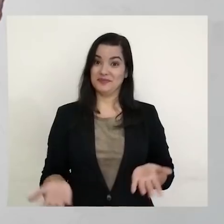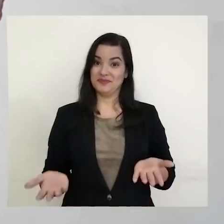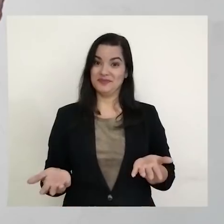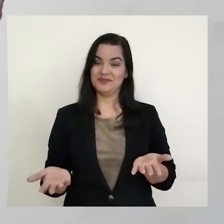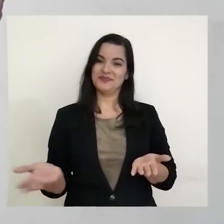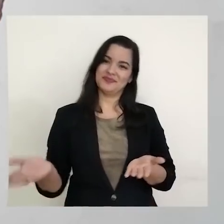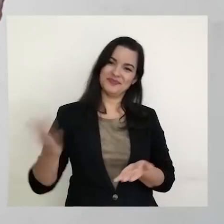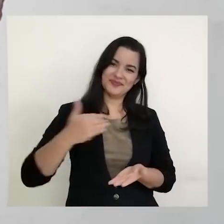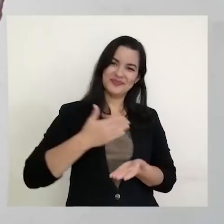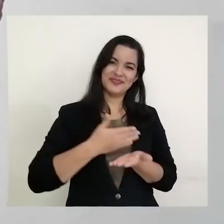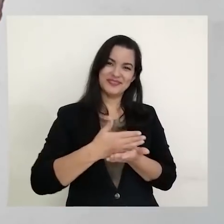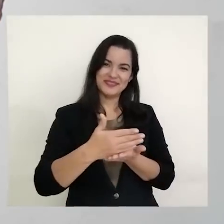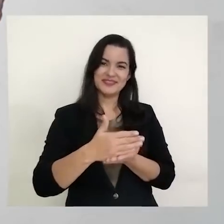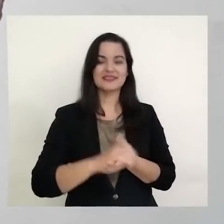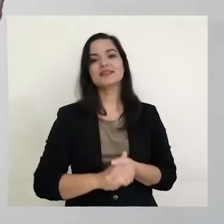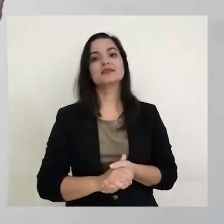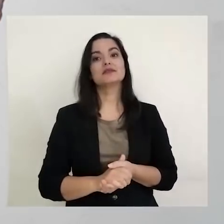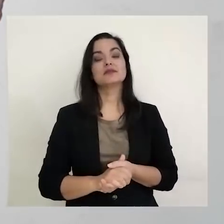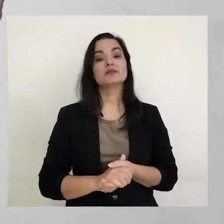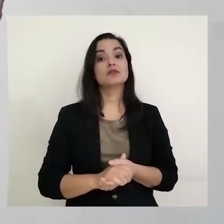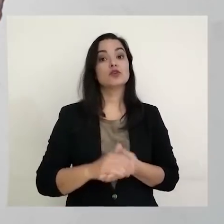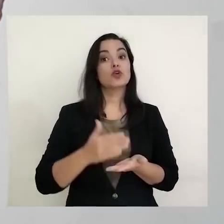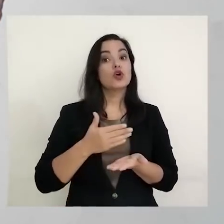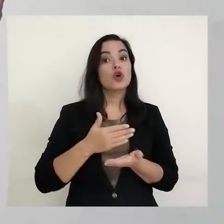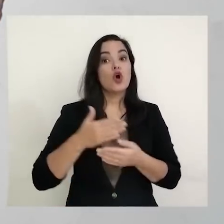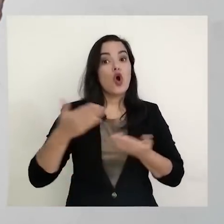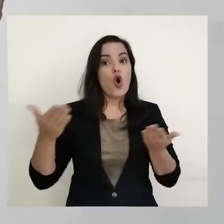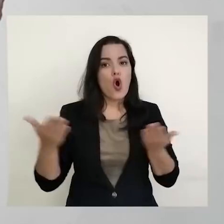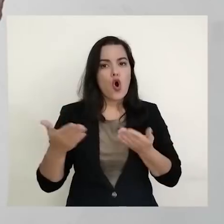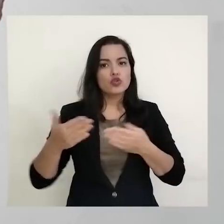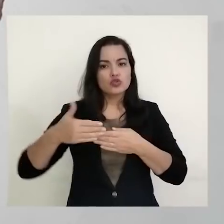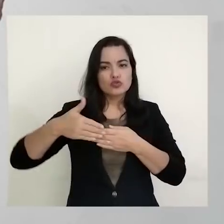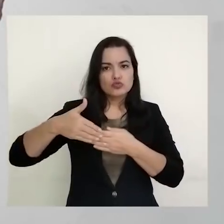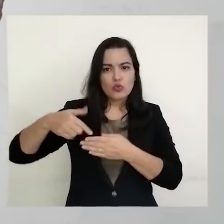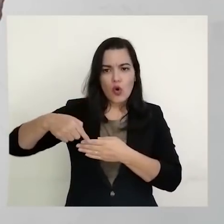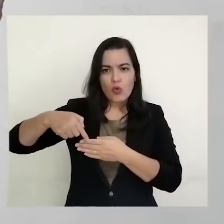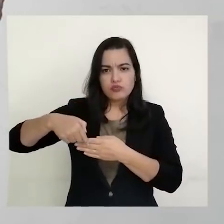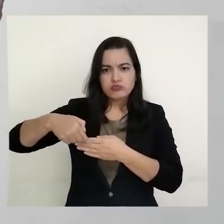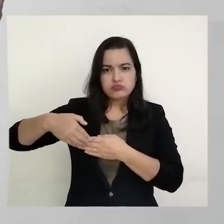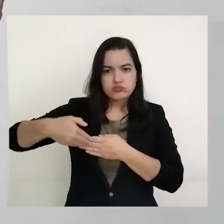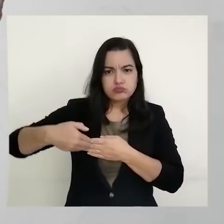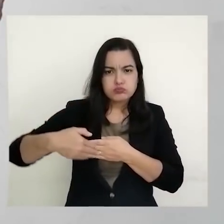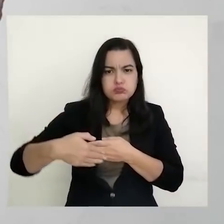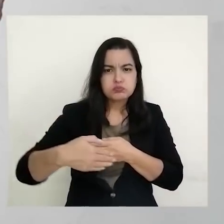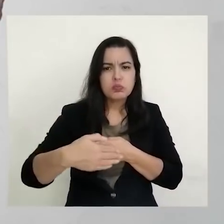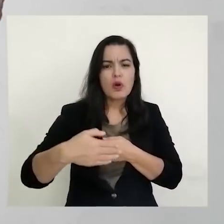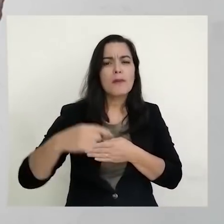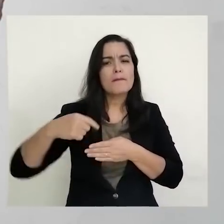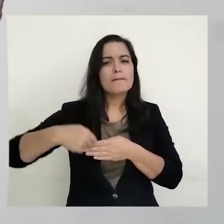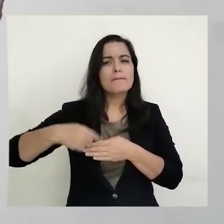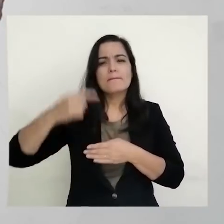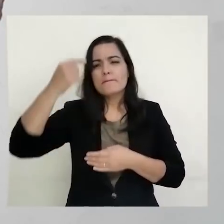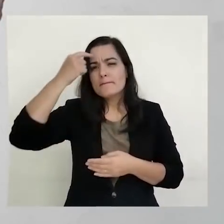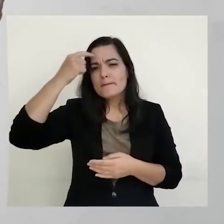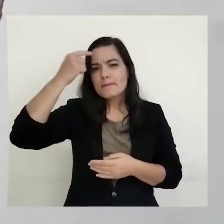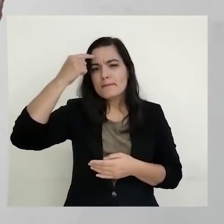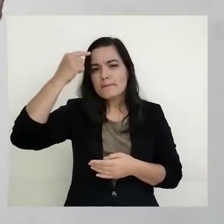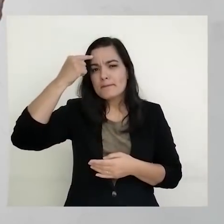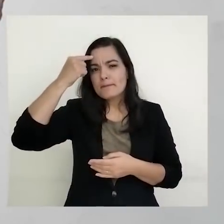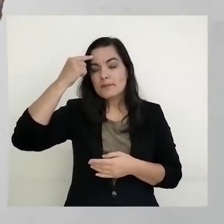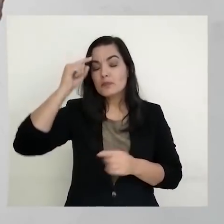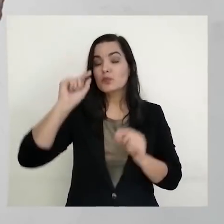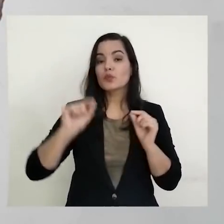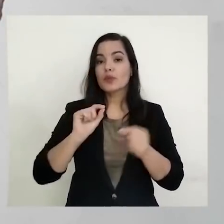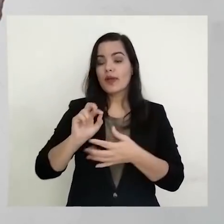Então vamos lá. O nosso ponto de partida vai ser exatamente pensar que